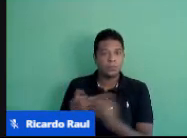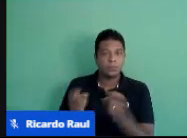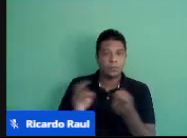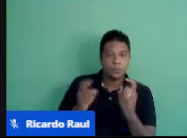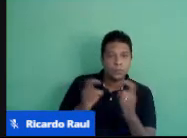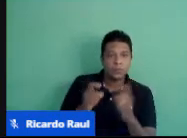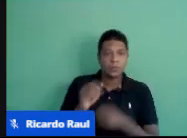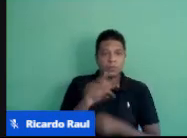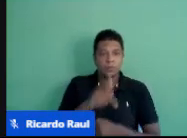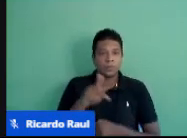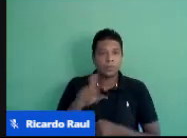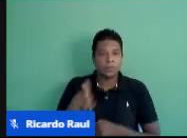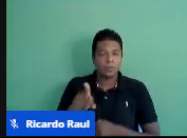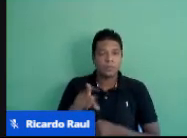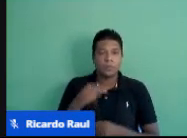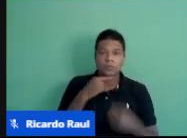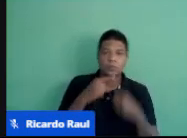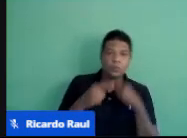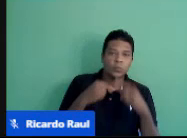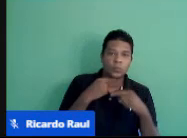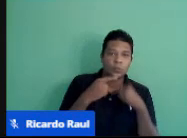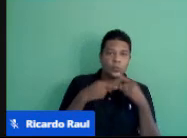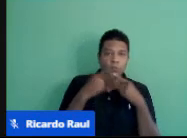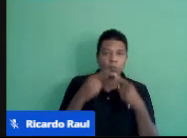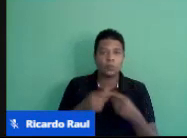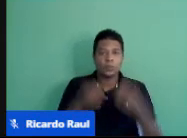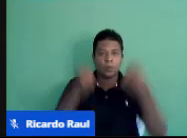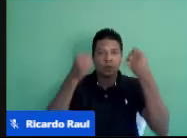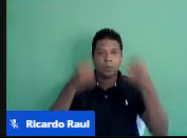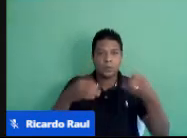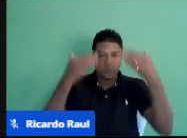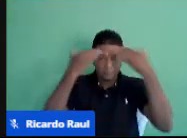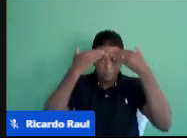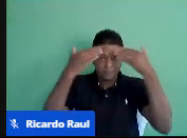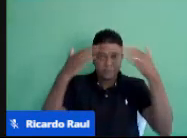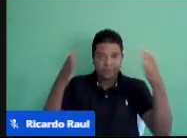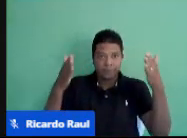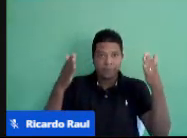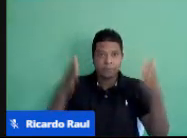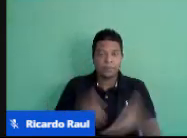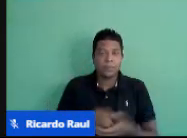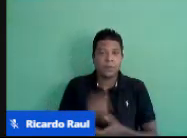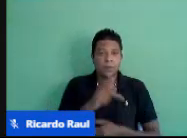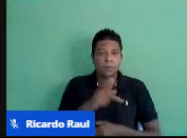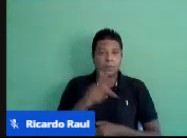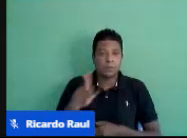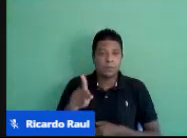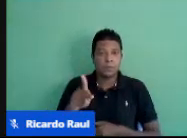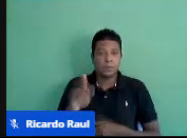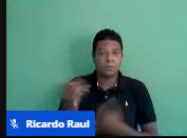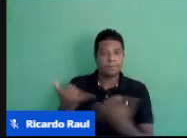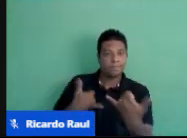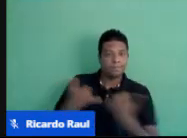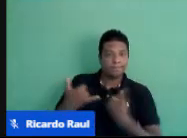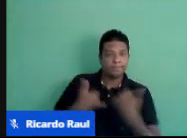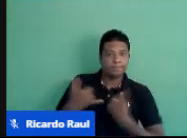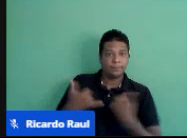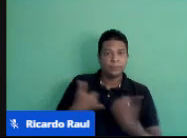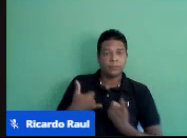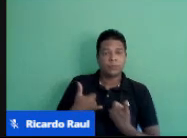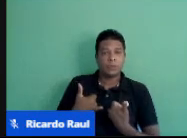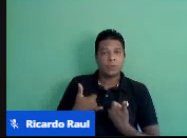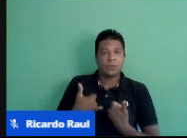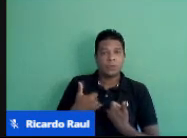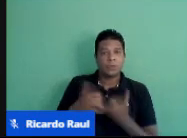nós pudemos dialogar, tiramos algumas dúvidas dos professores, eles nos passaram várias sugestões, essas sugestões,